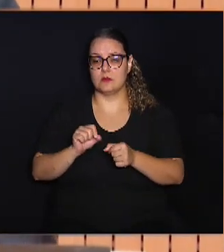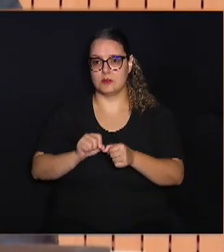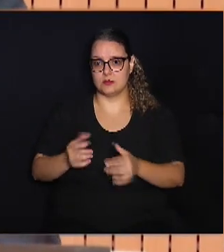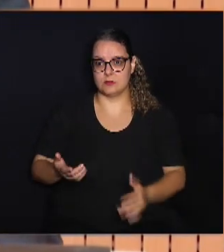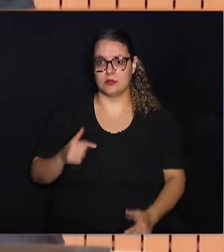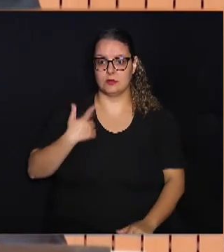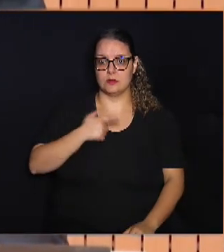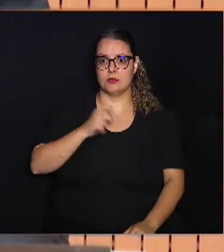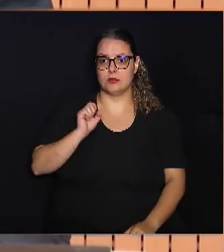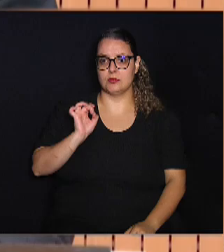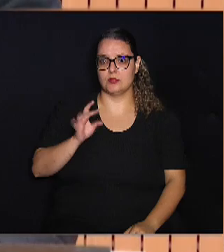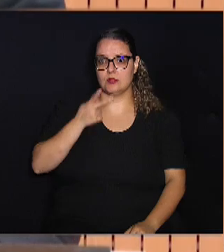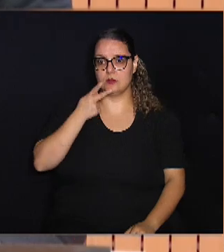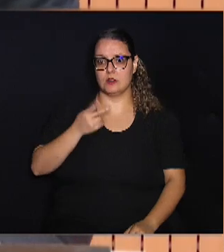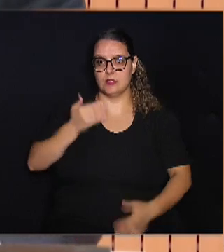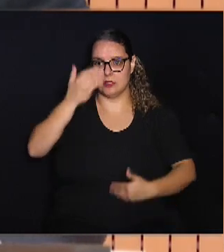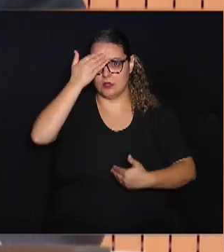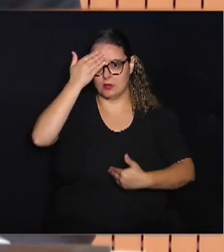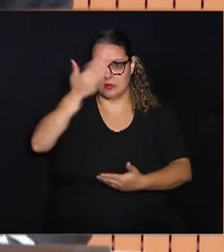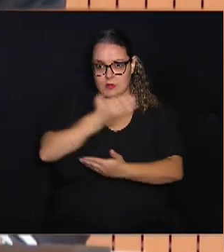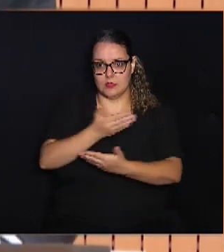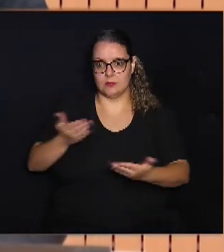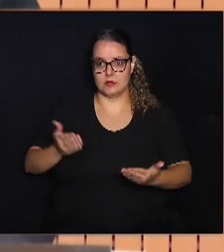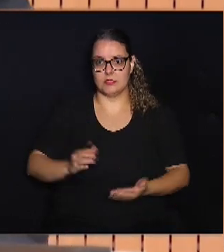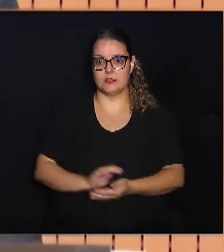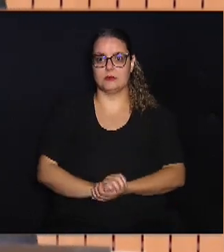a dizer uma palavra: muito obrigado a vocês.